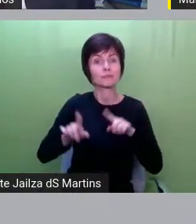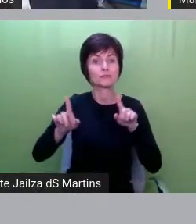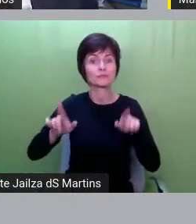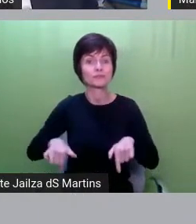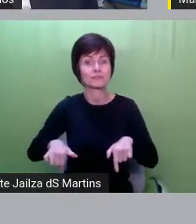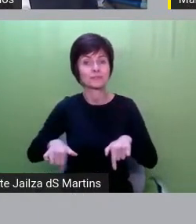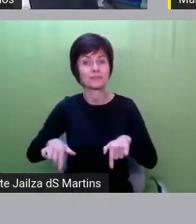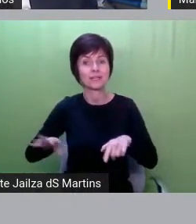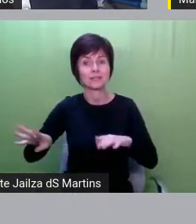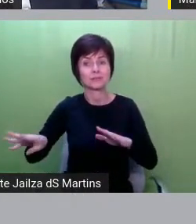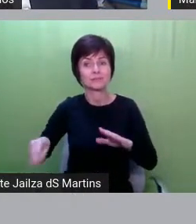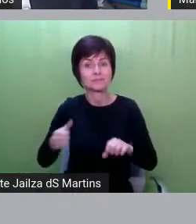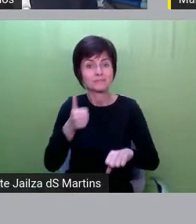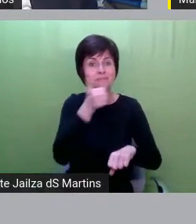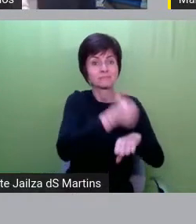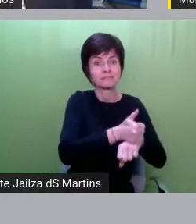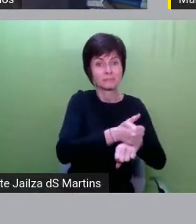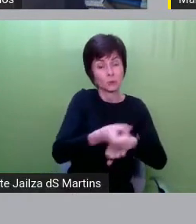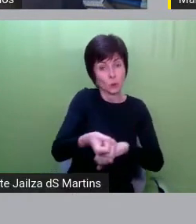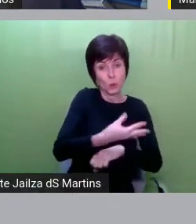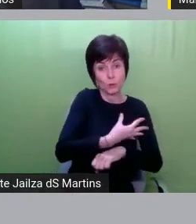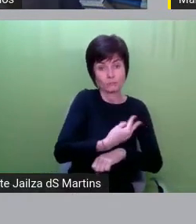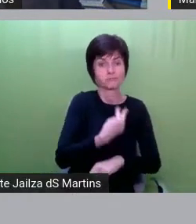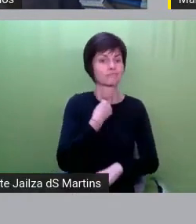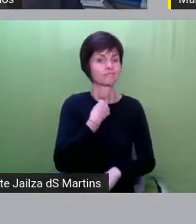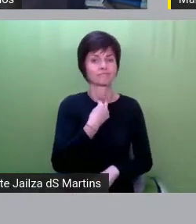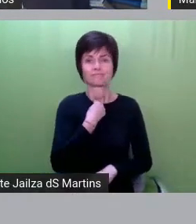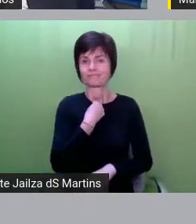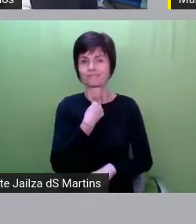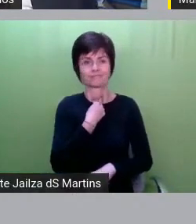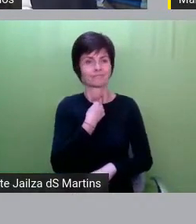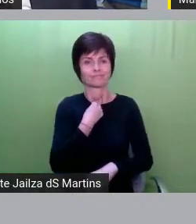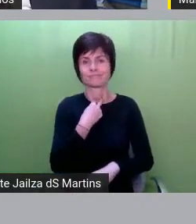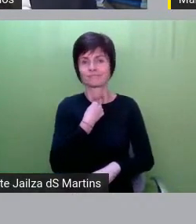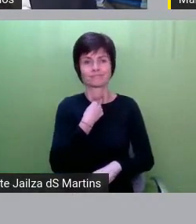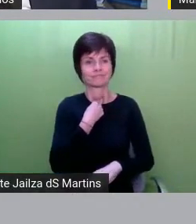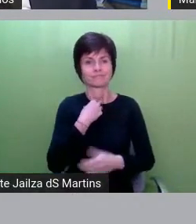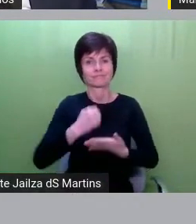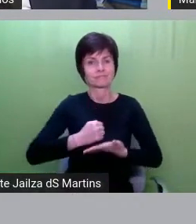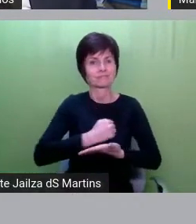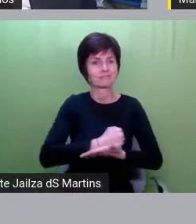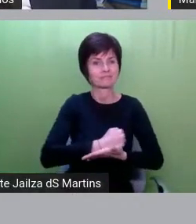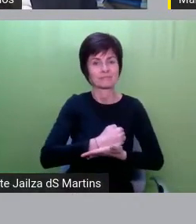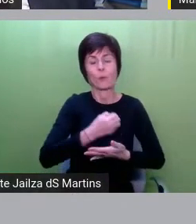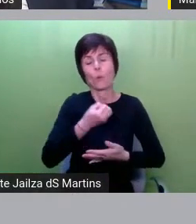hipótese nenhuma. Não pode ampliar os seus serviços